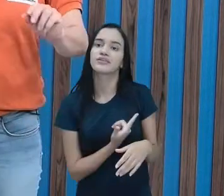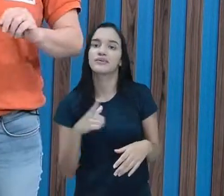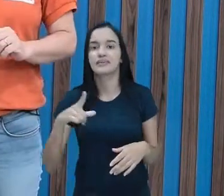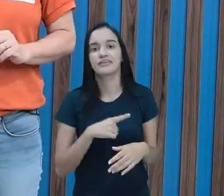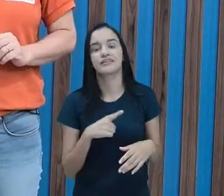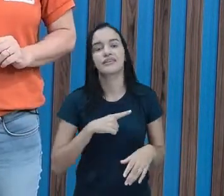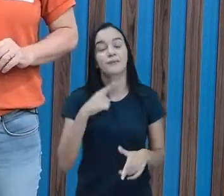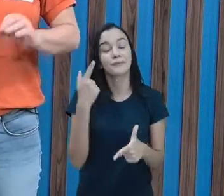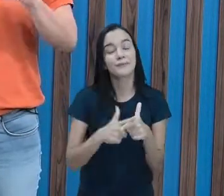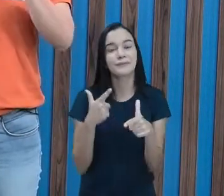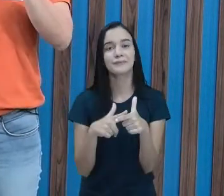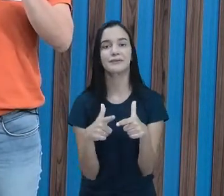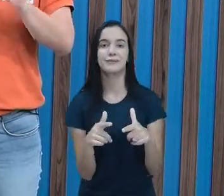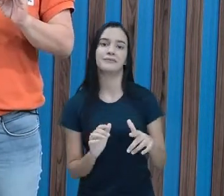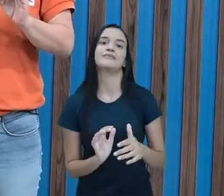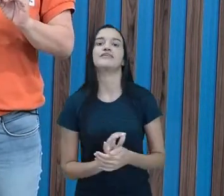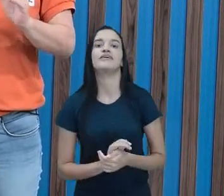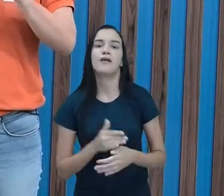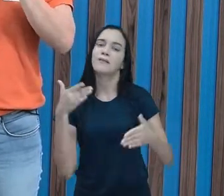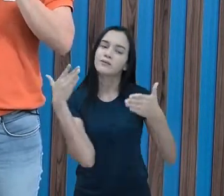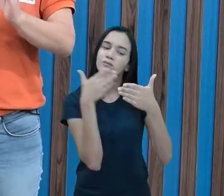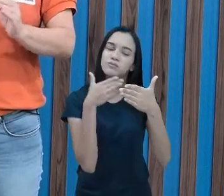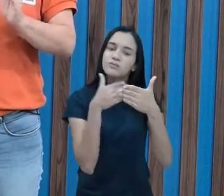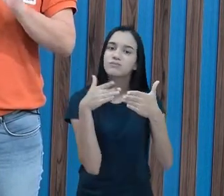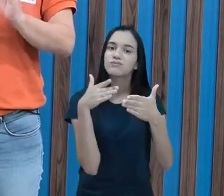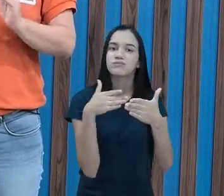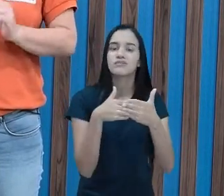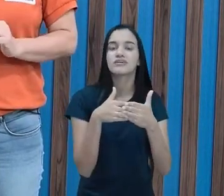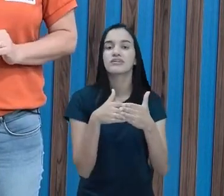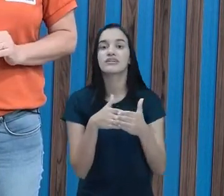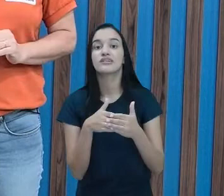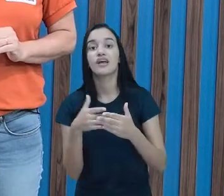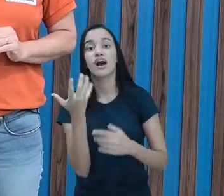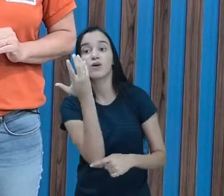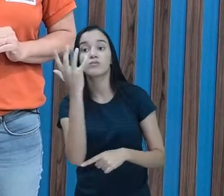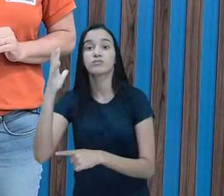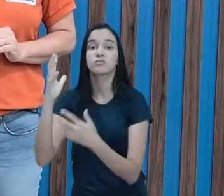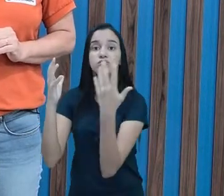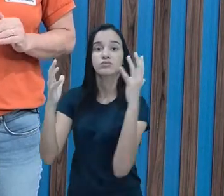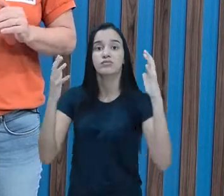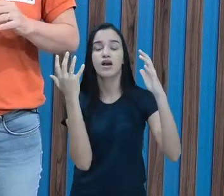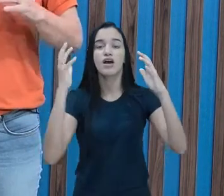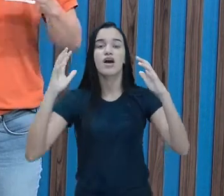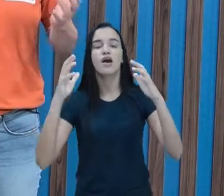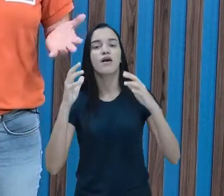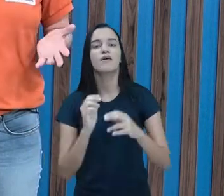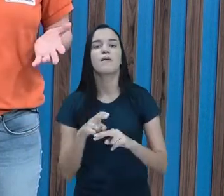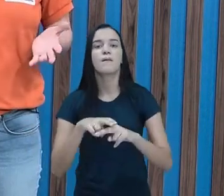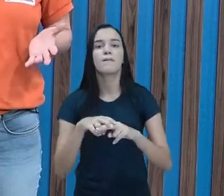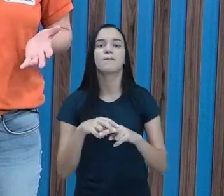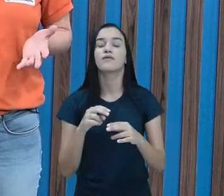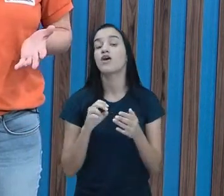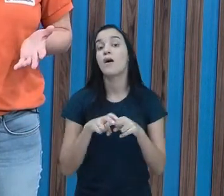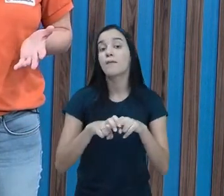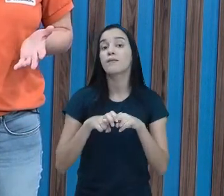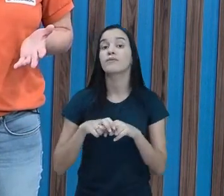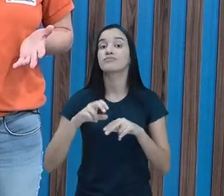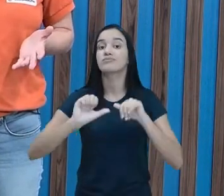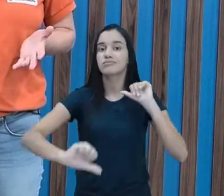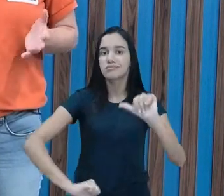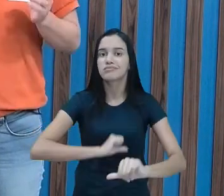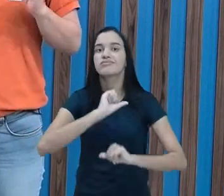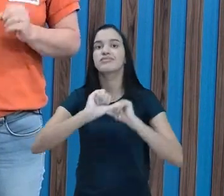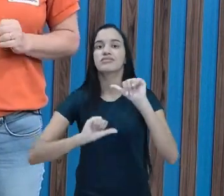alguns problemas, alguns impactos ao meio ambiente que são causados por causa de todas essas transformações,